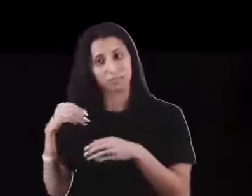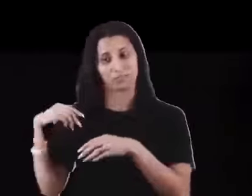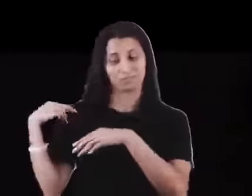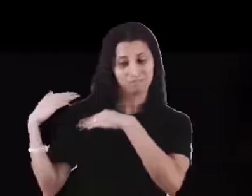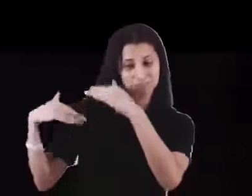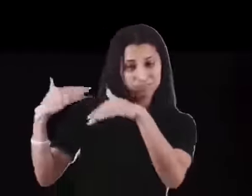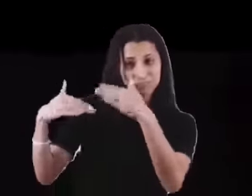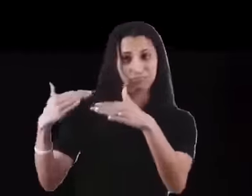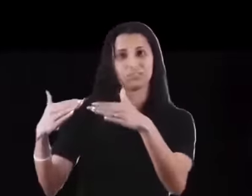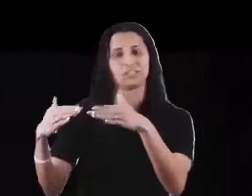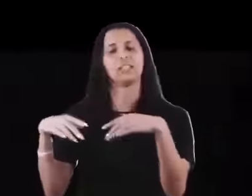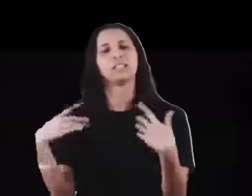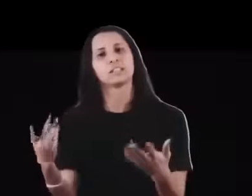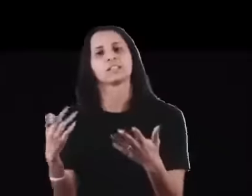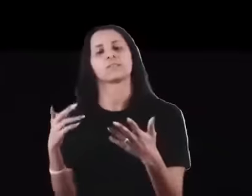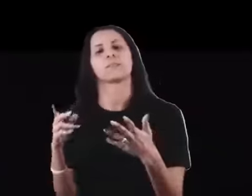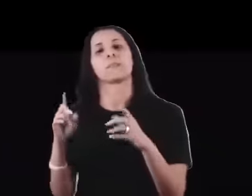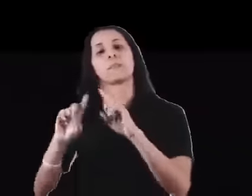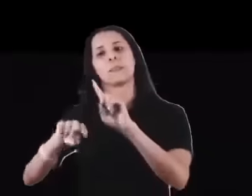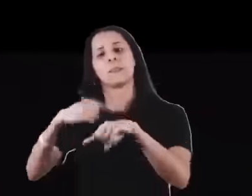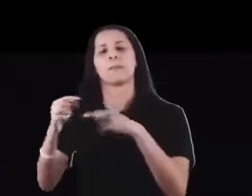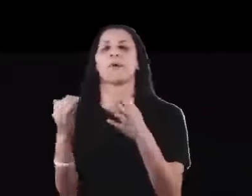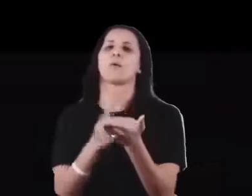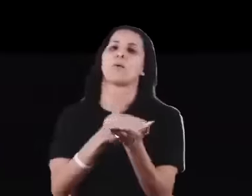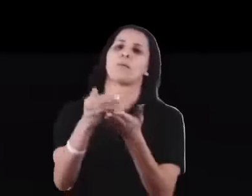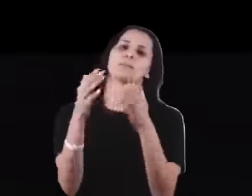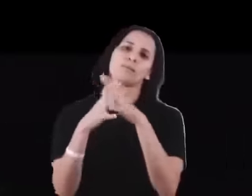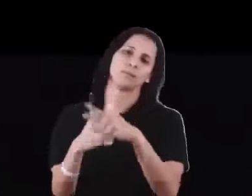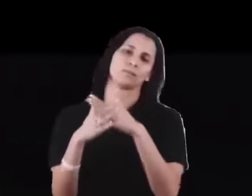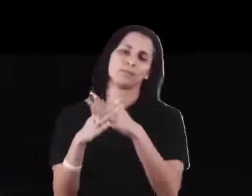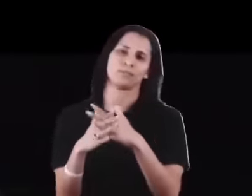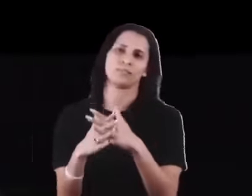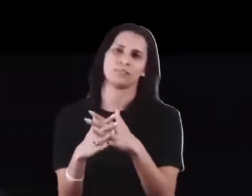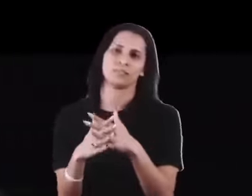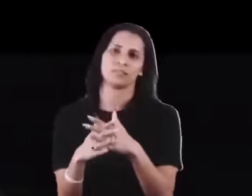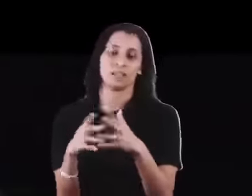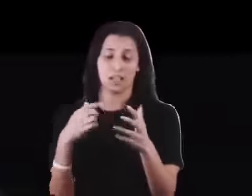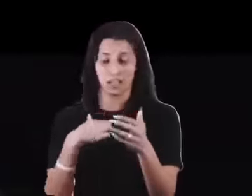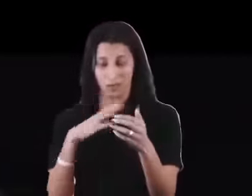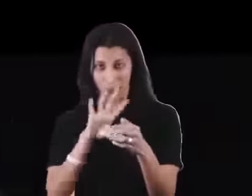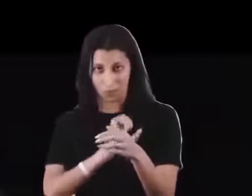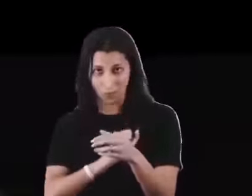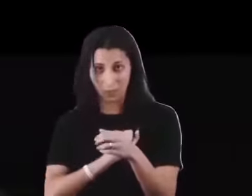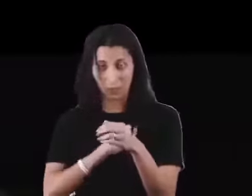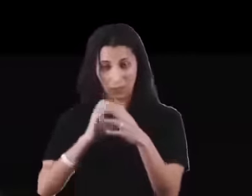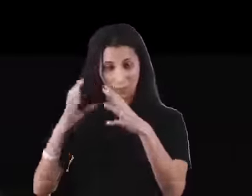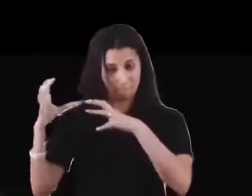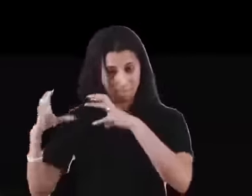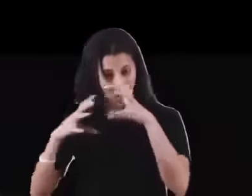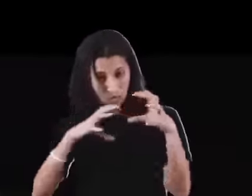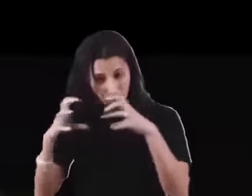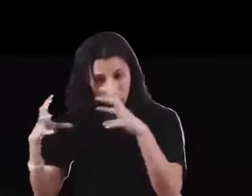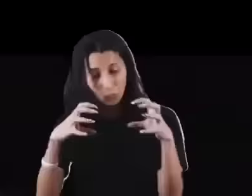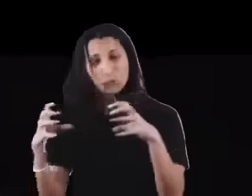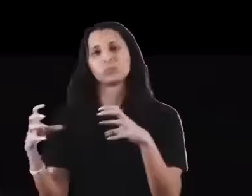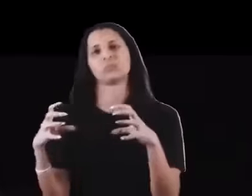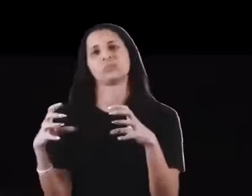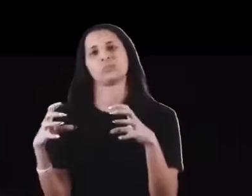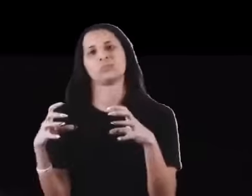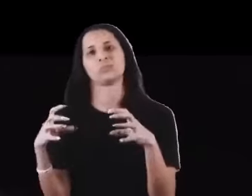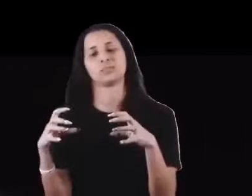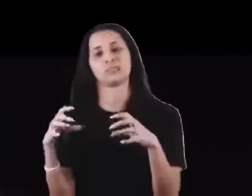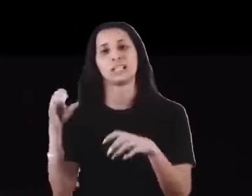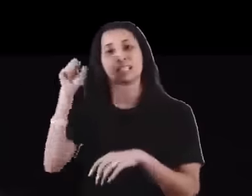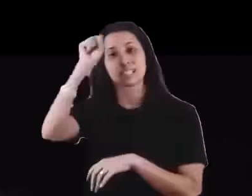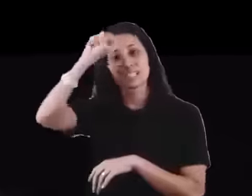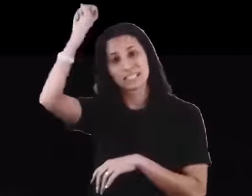confusão e eu amo que no meio dessa bagunça Sara ficou revoltada